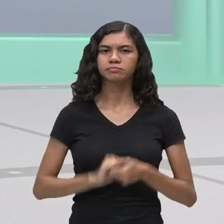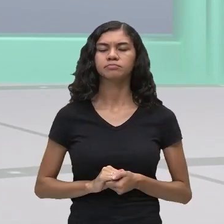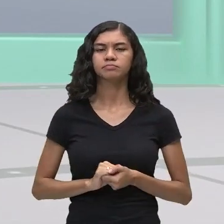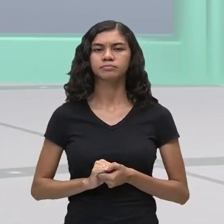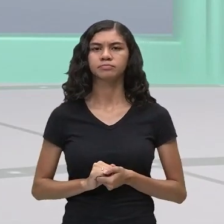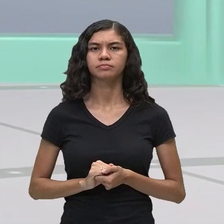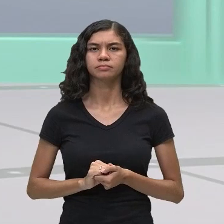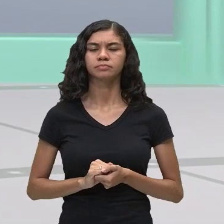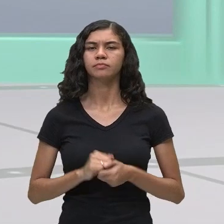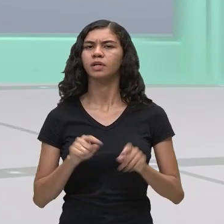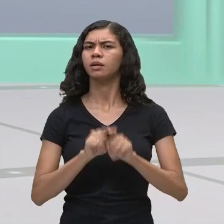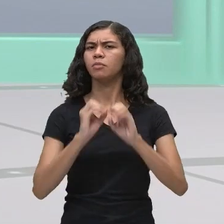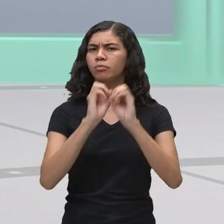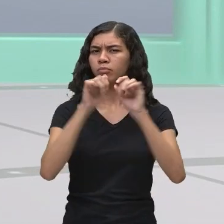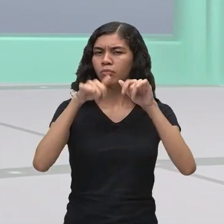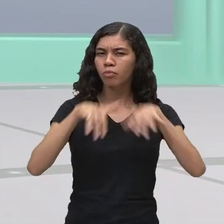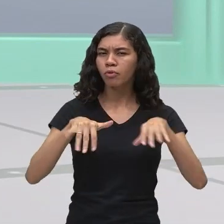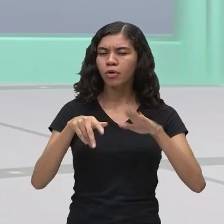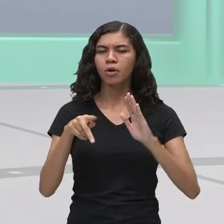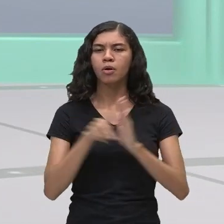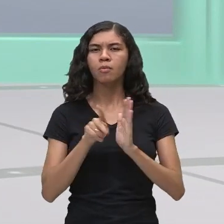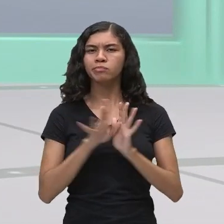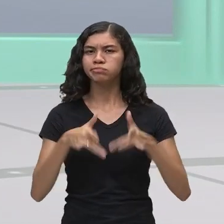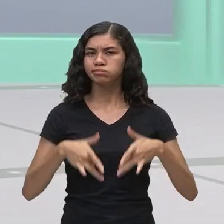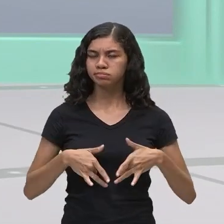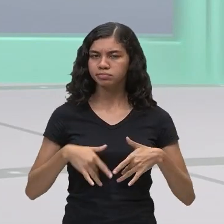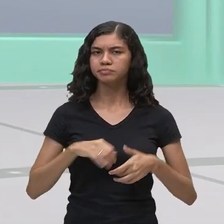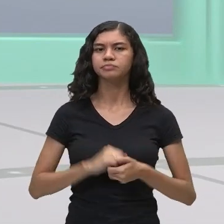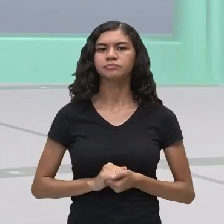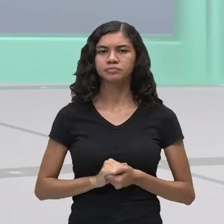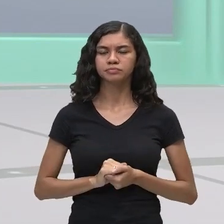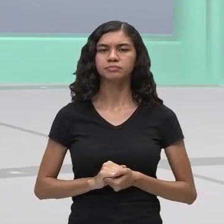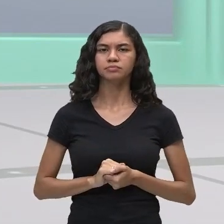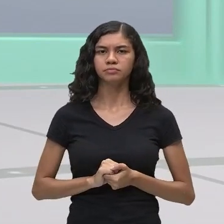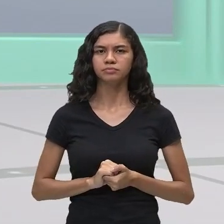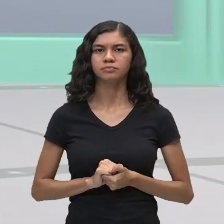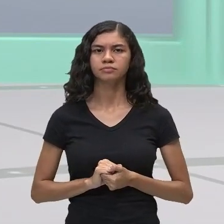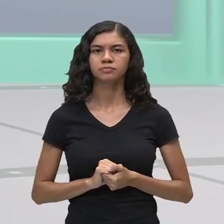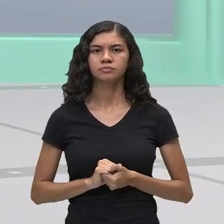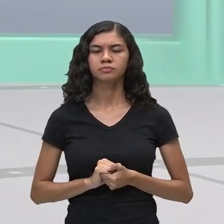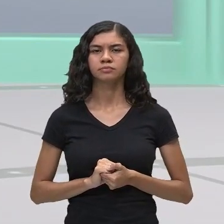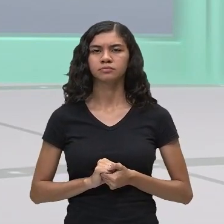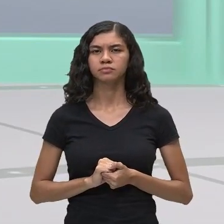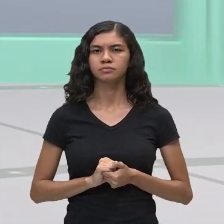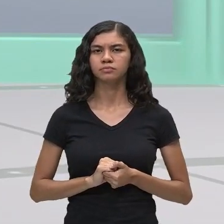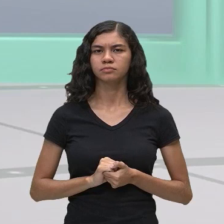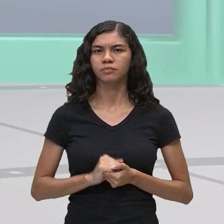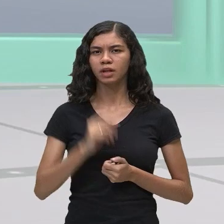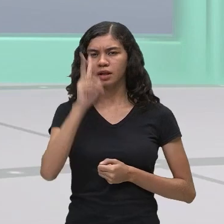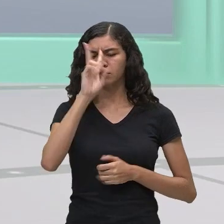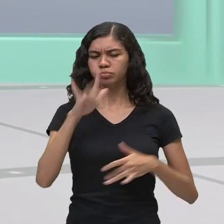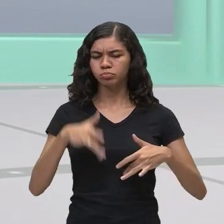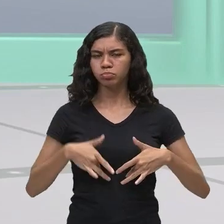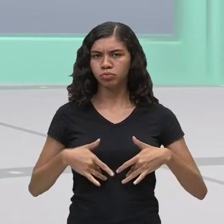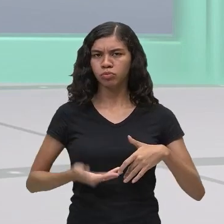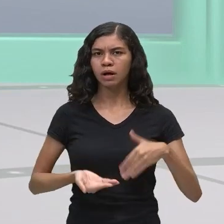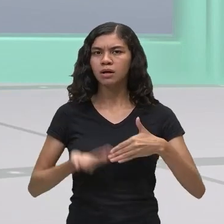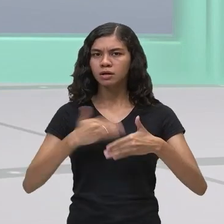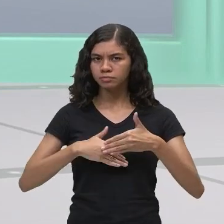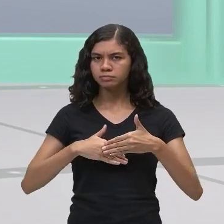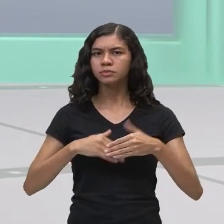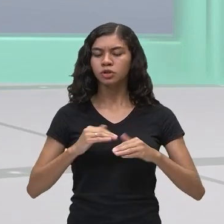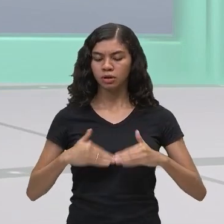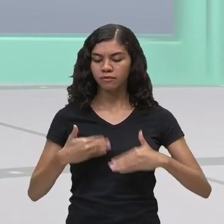das glândulas suprarrenais. As suprarrenais estão localizadas acima dos nossos rins e produz